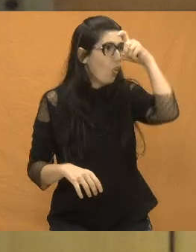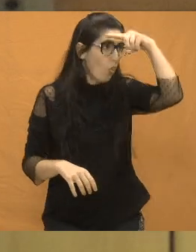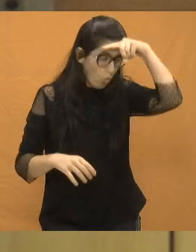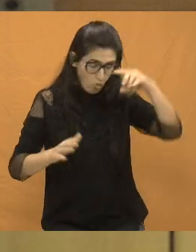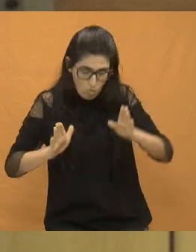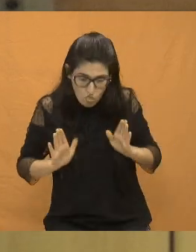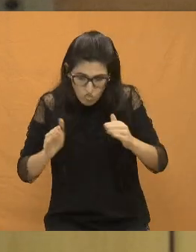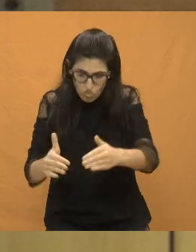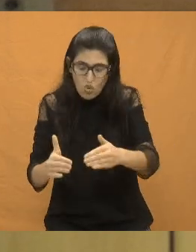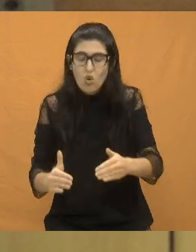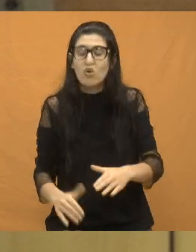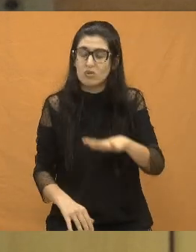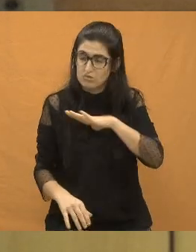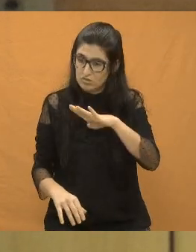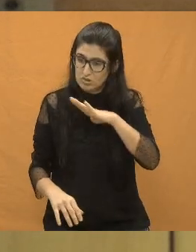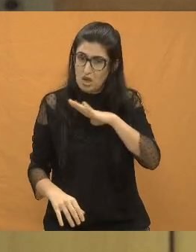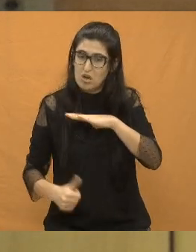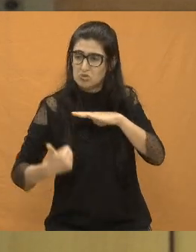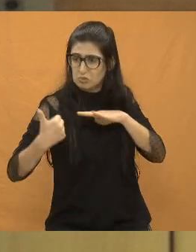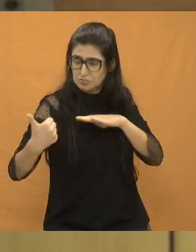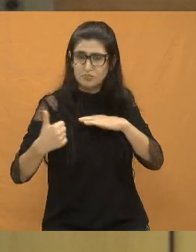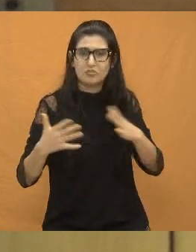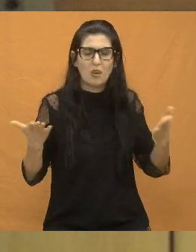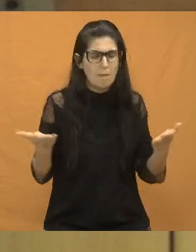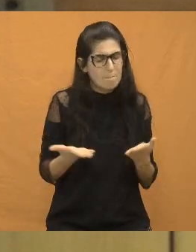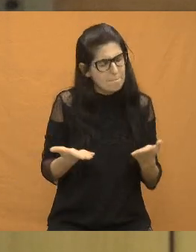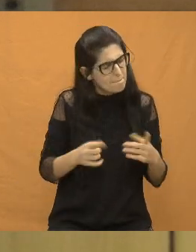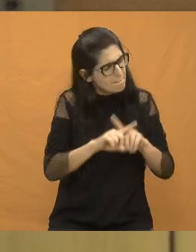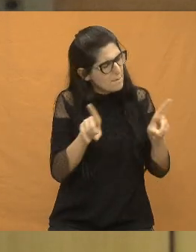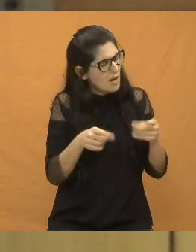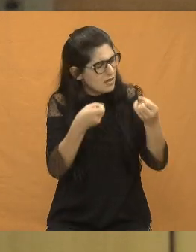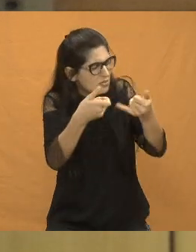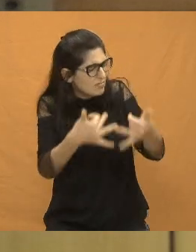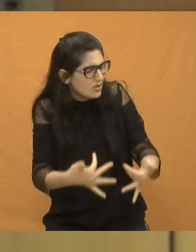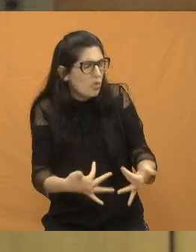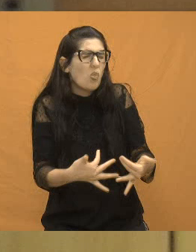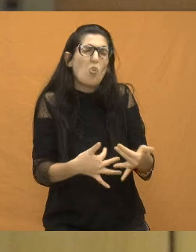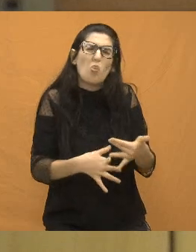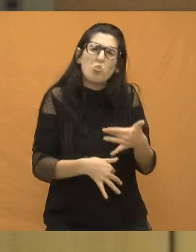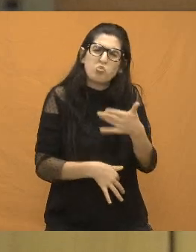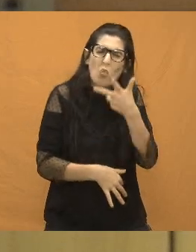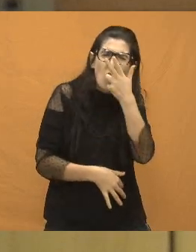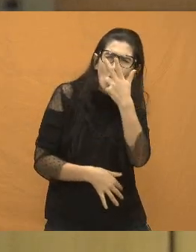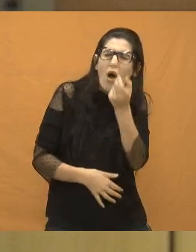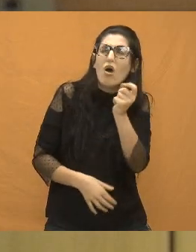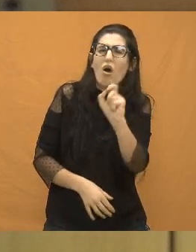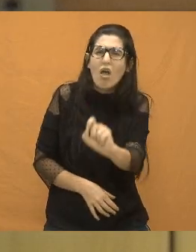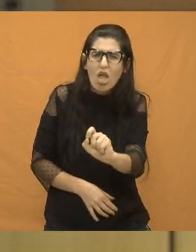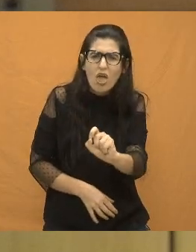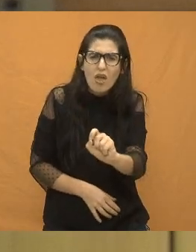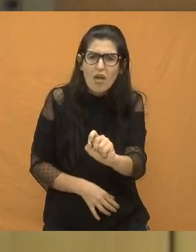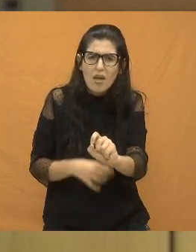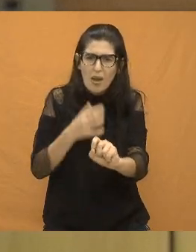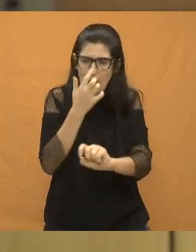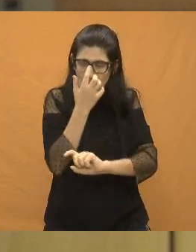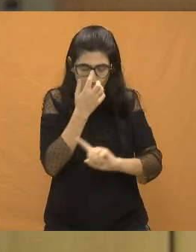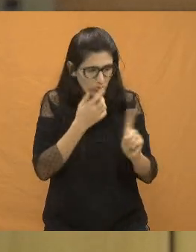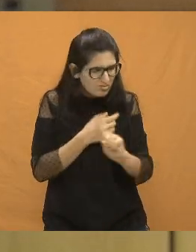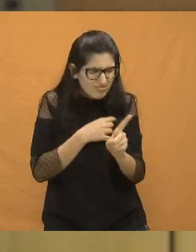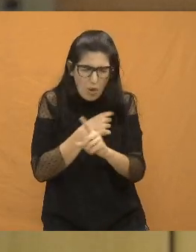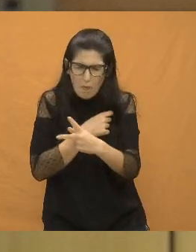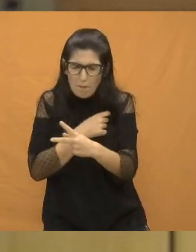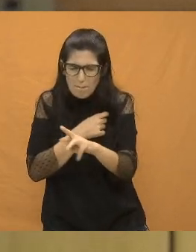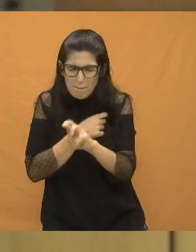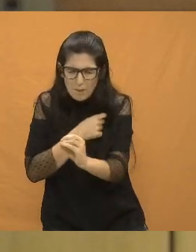município. Agora, na sua explanação, eu que acho que tem que... O não